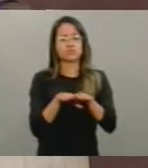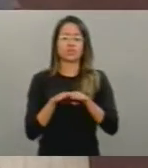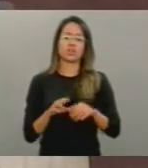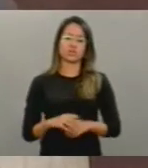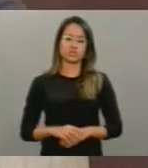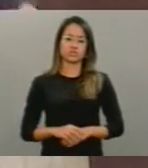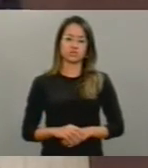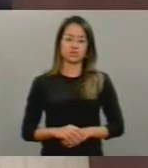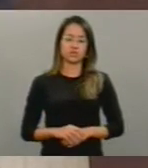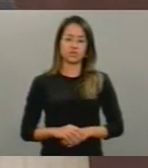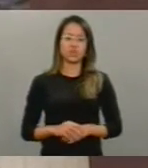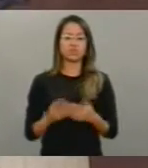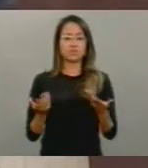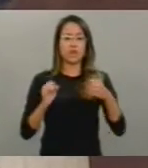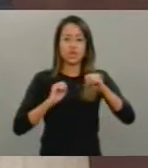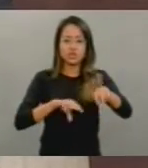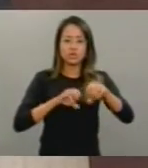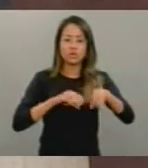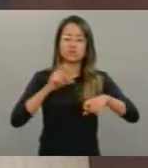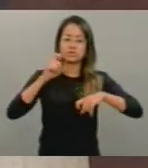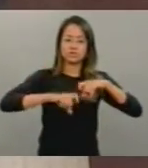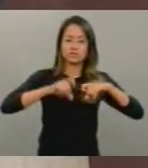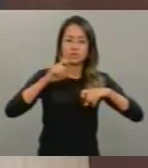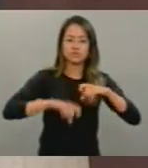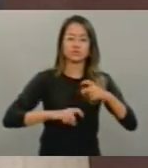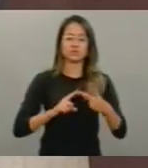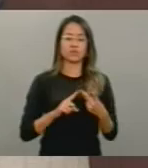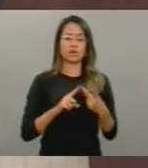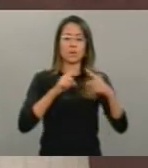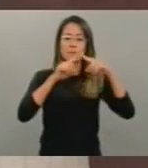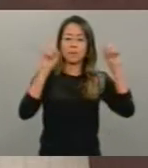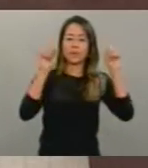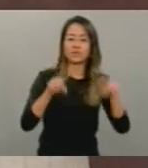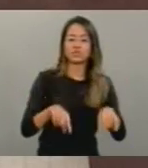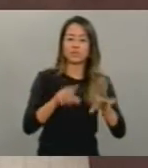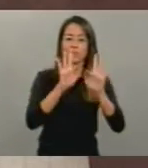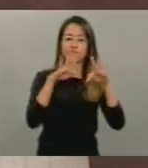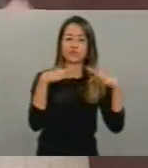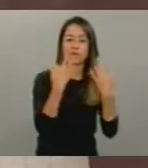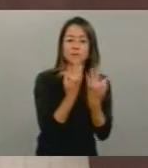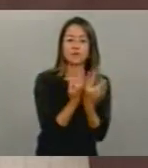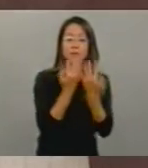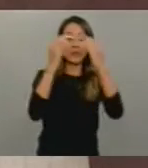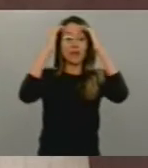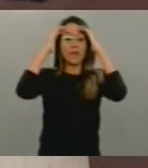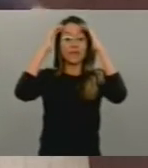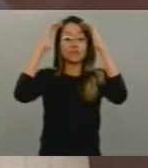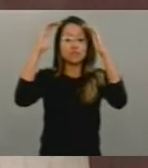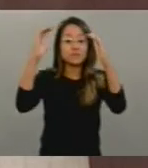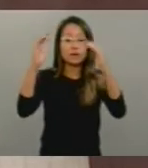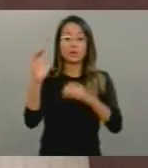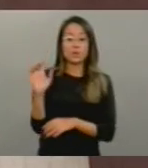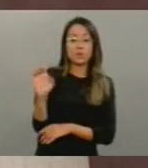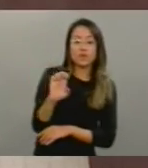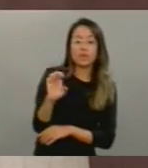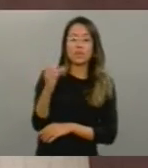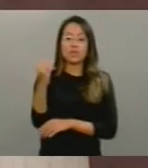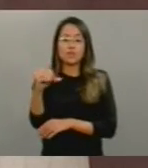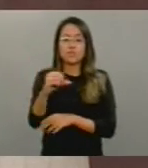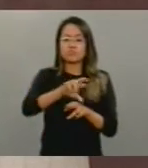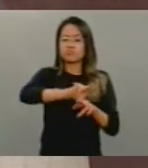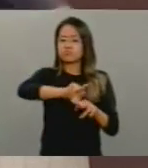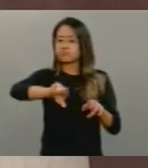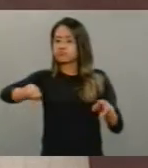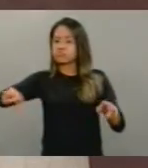de gênero, a educação sexual, o planejamento familiar, o respeito à diversidade, o respeito ao corpo